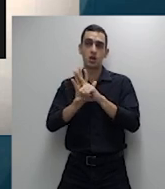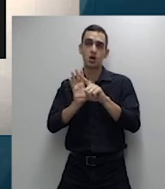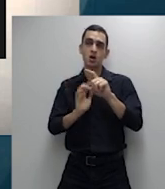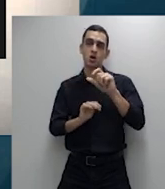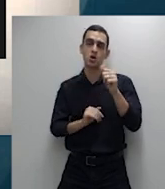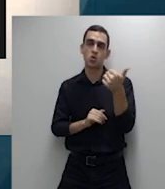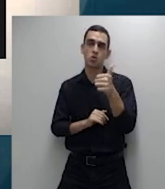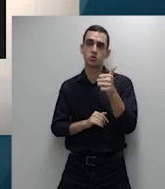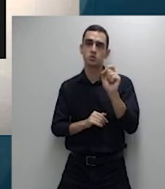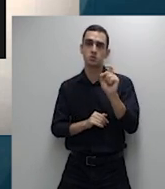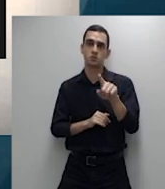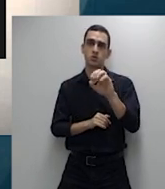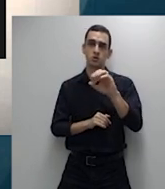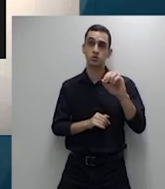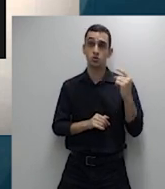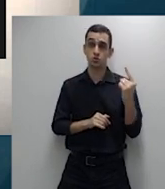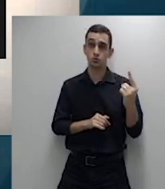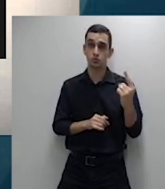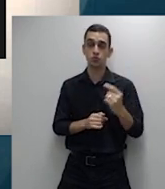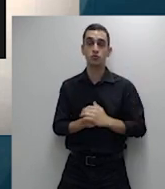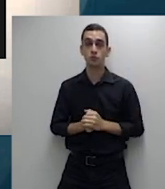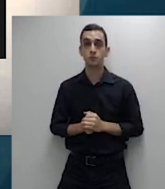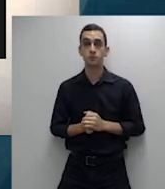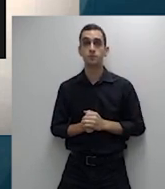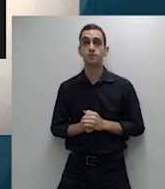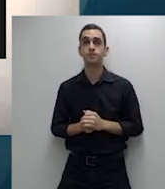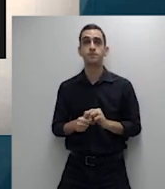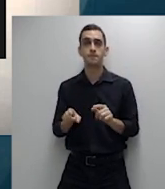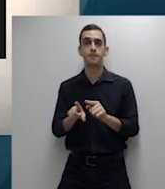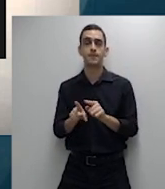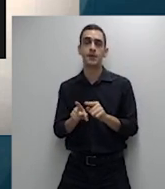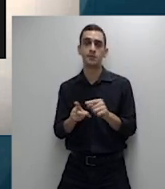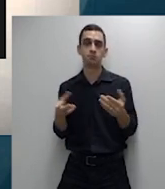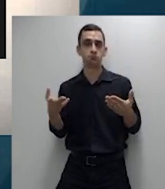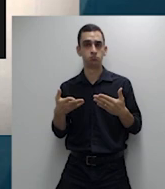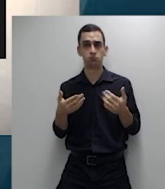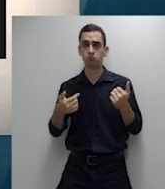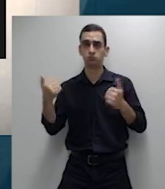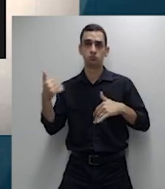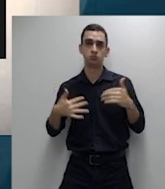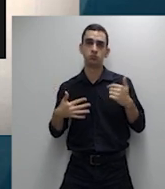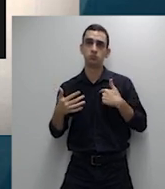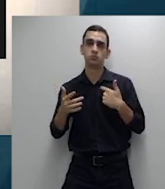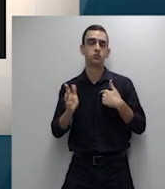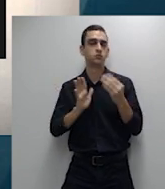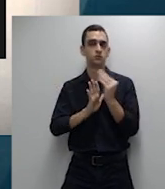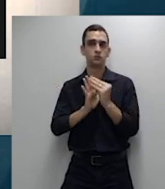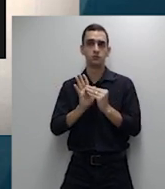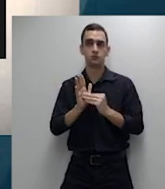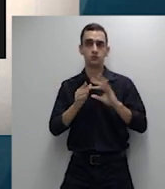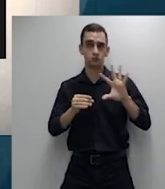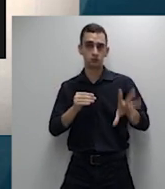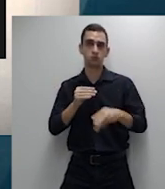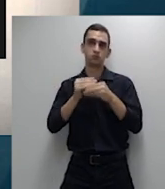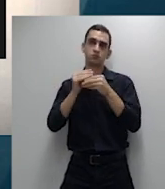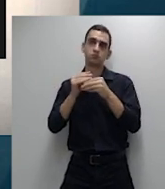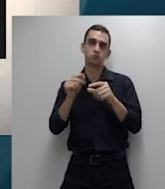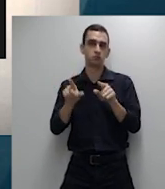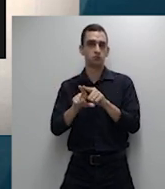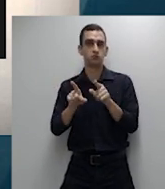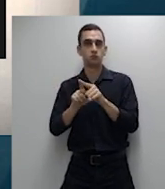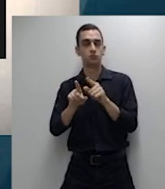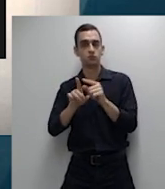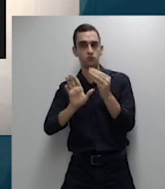da da cláusula editalícia aqui me reportei transferir inclusive no voto o